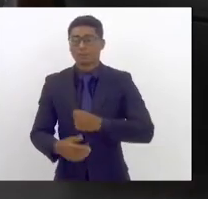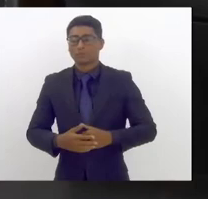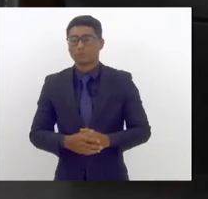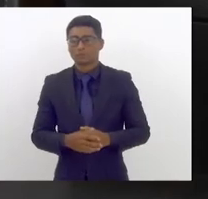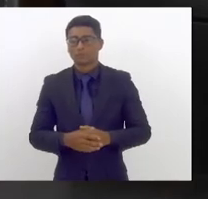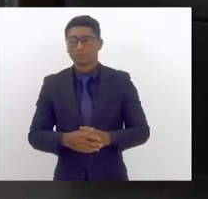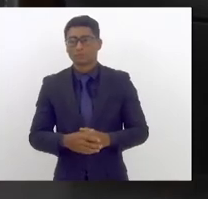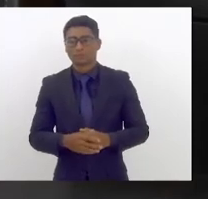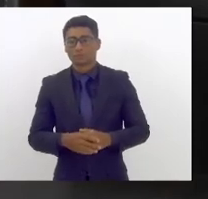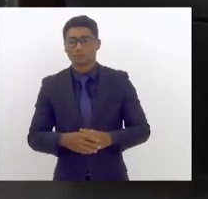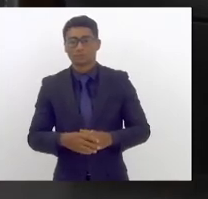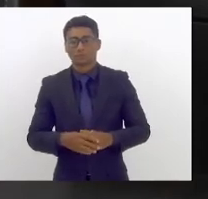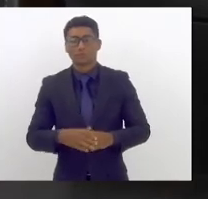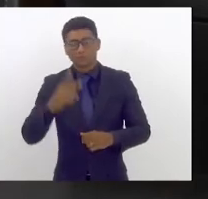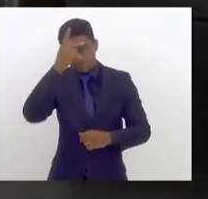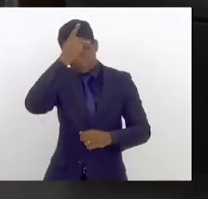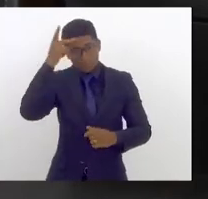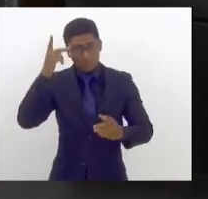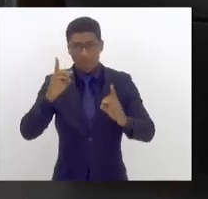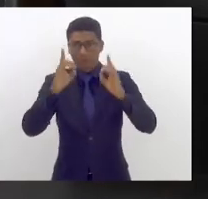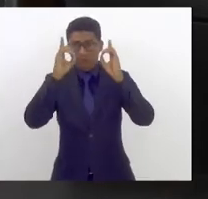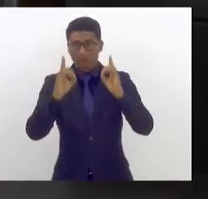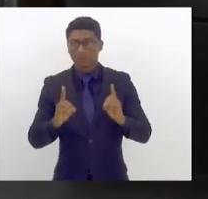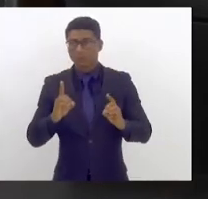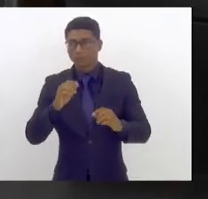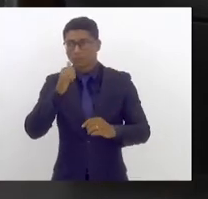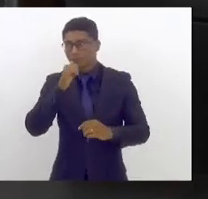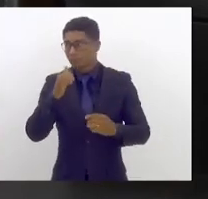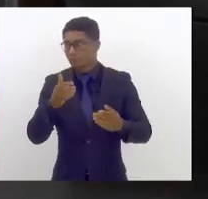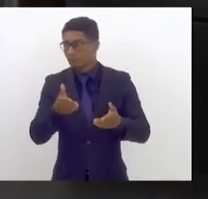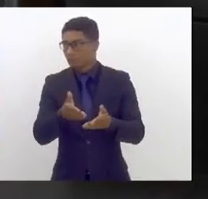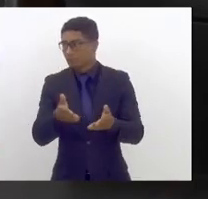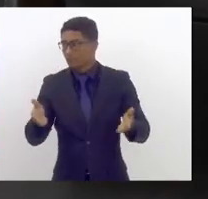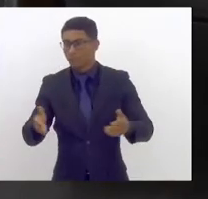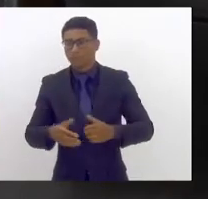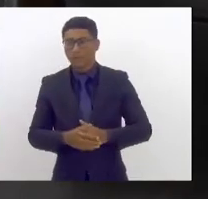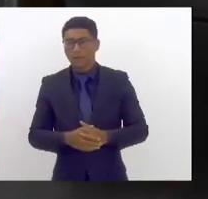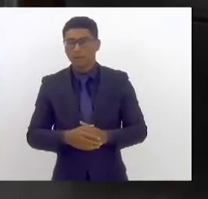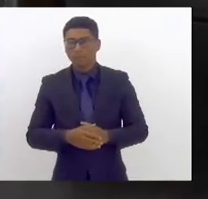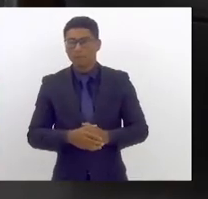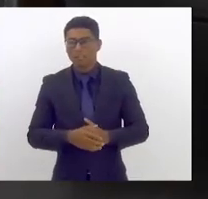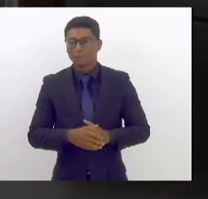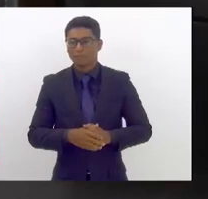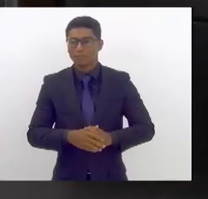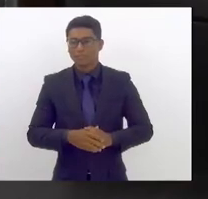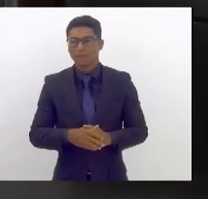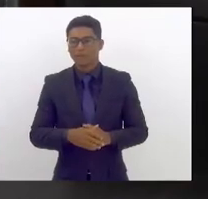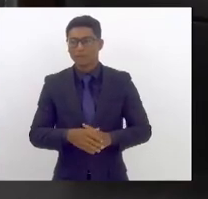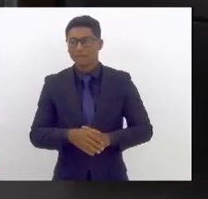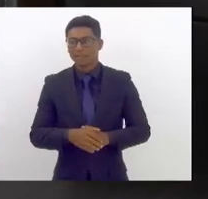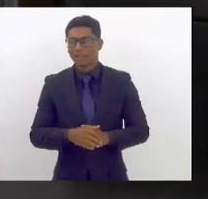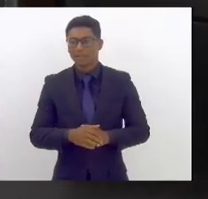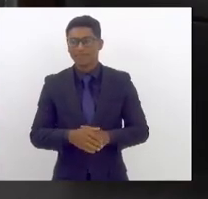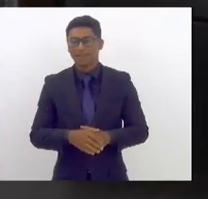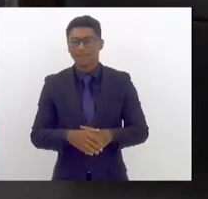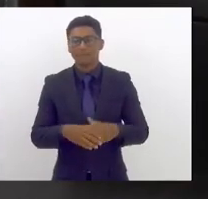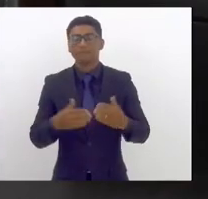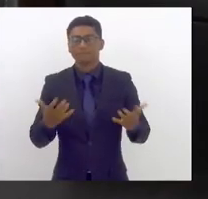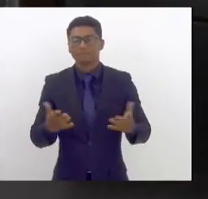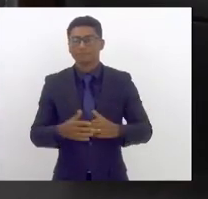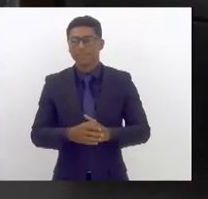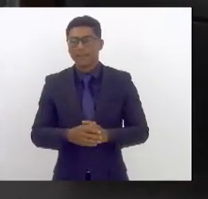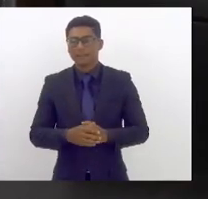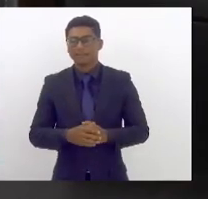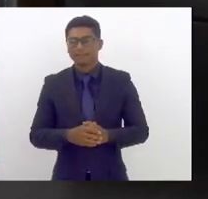a categoria de pessoa com deficiência as mulheres na verdade um todo porque homens também são cometidos que